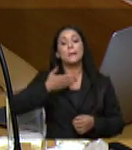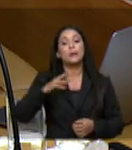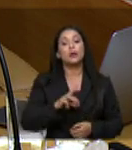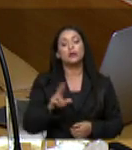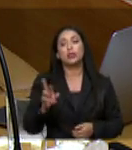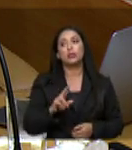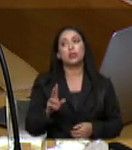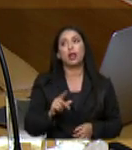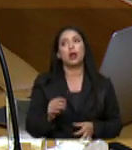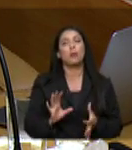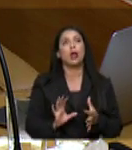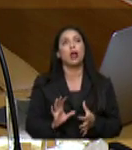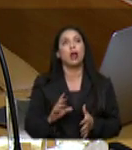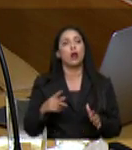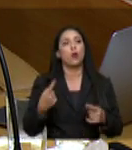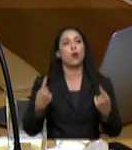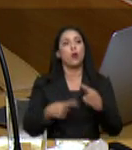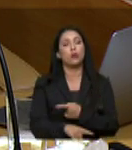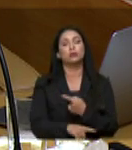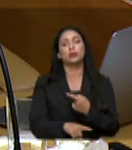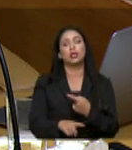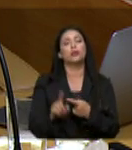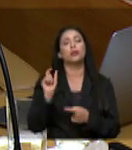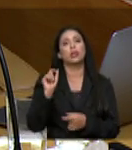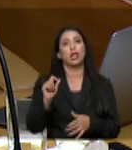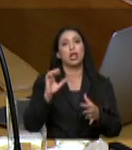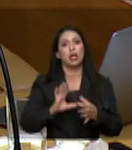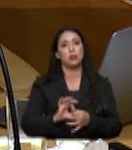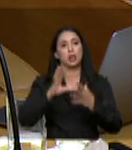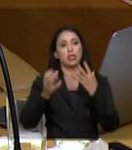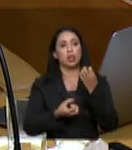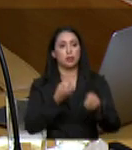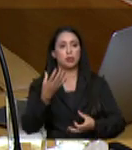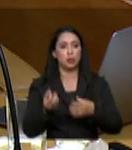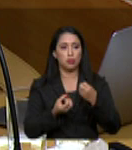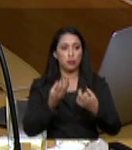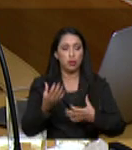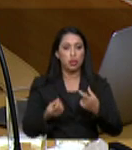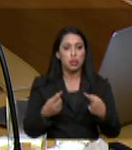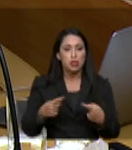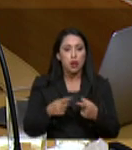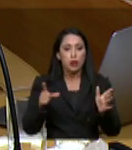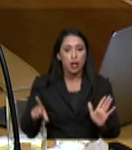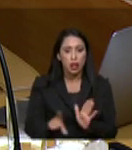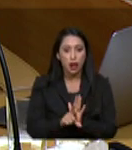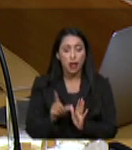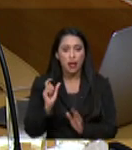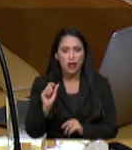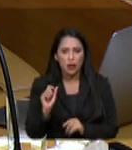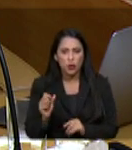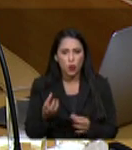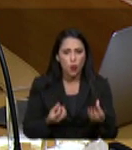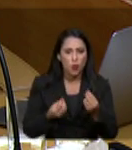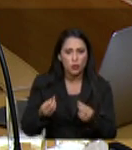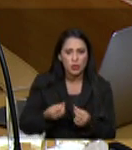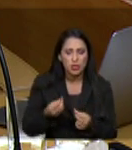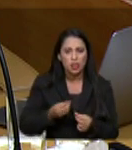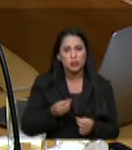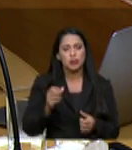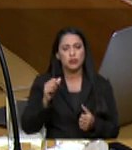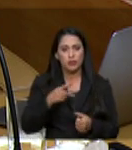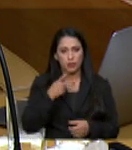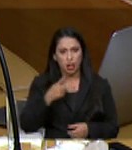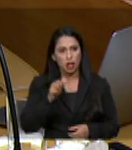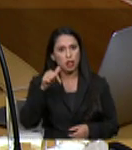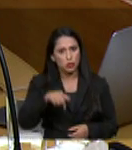não se trata de liberdade de expressão exercida em parâmetros de líquidos é que as condutas de que nós estamos falando